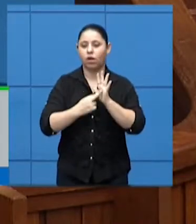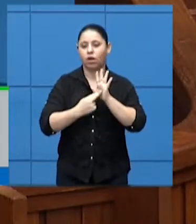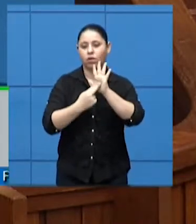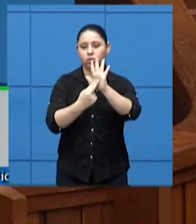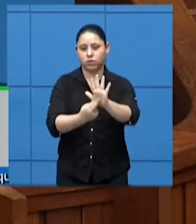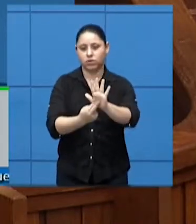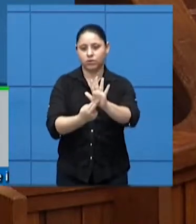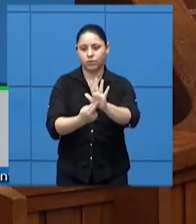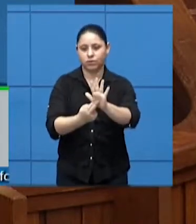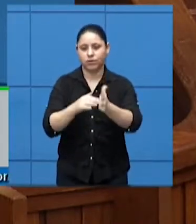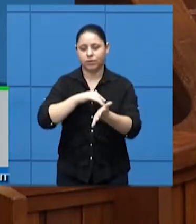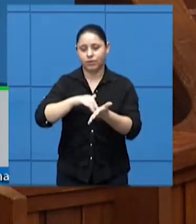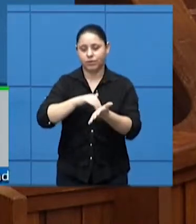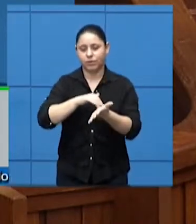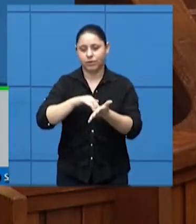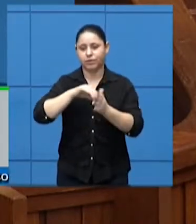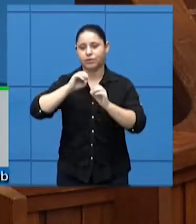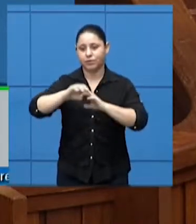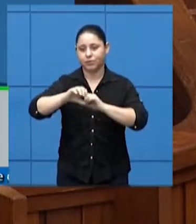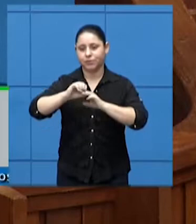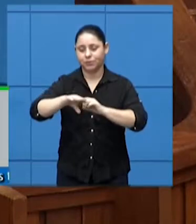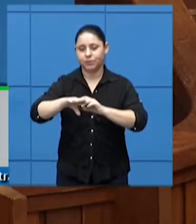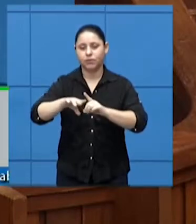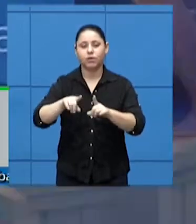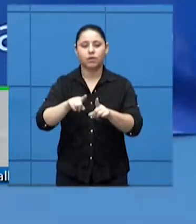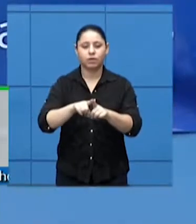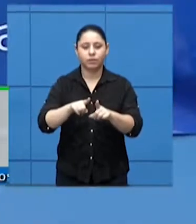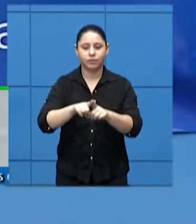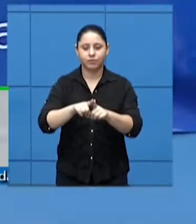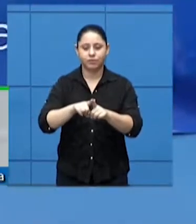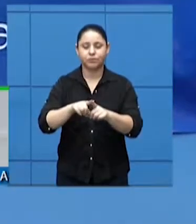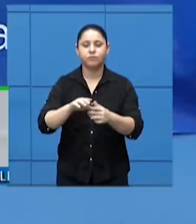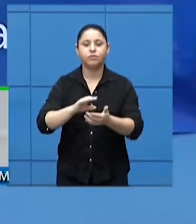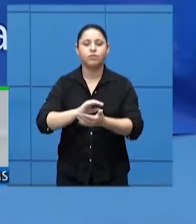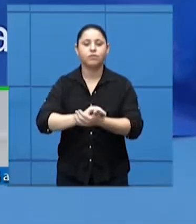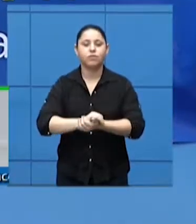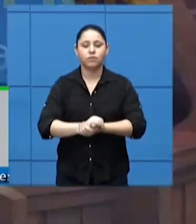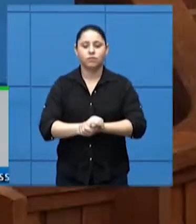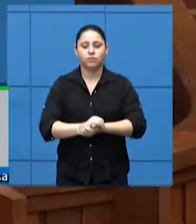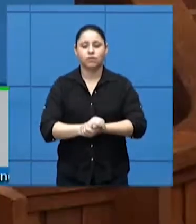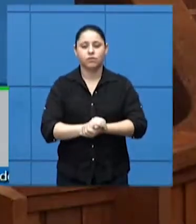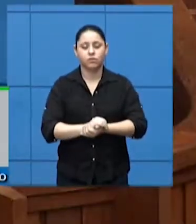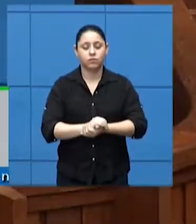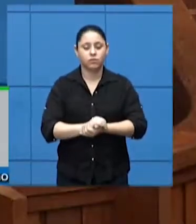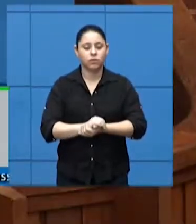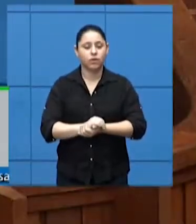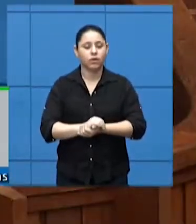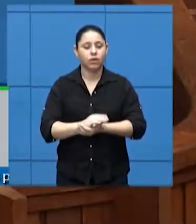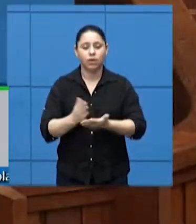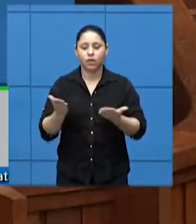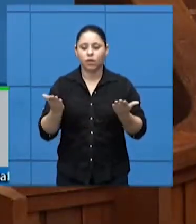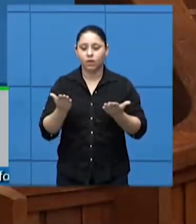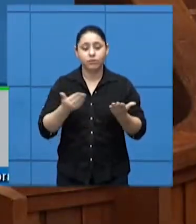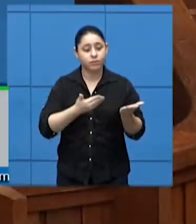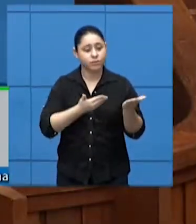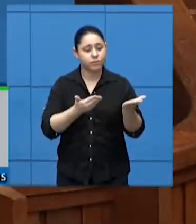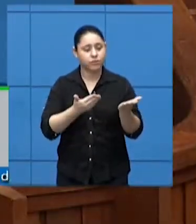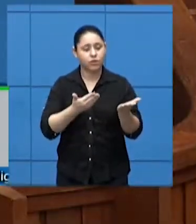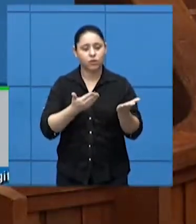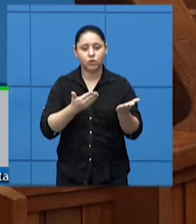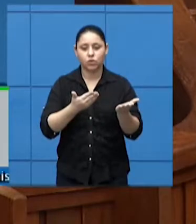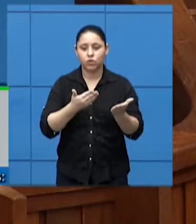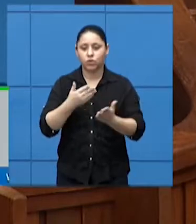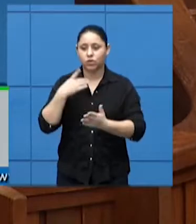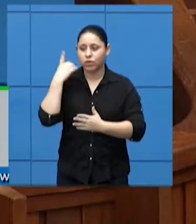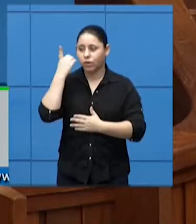de Estado de Educação, professora Maria Cecília Amêndola da Mota. Cumprimento também aos senhores